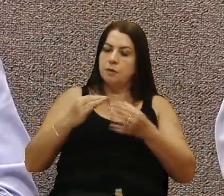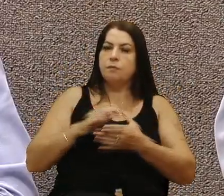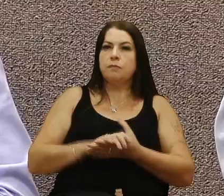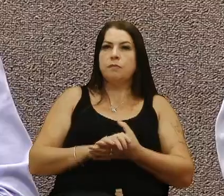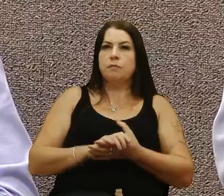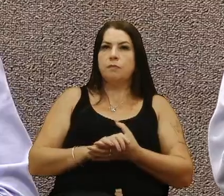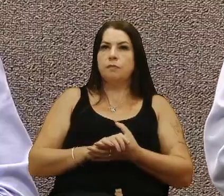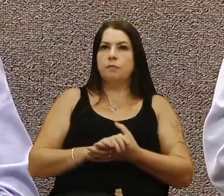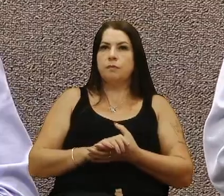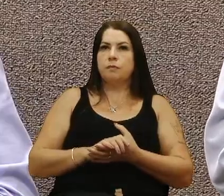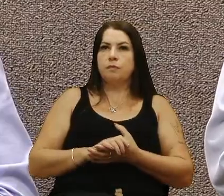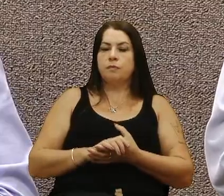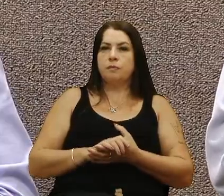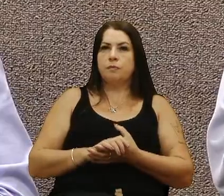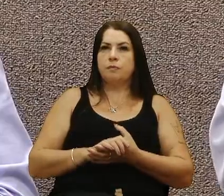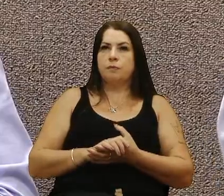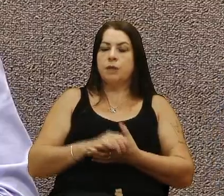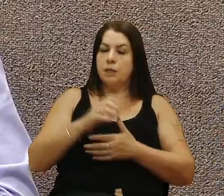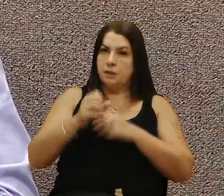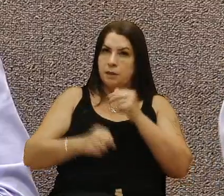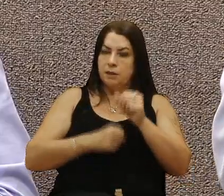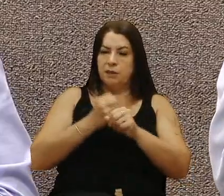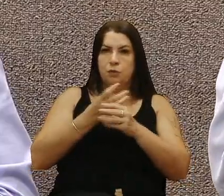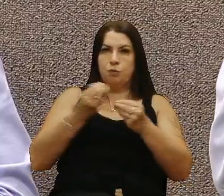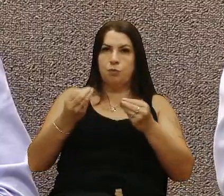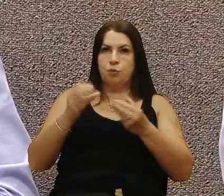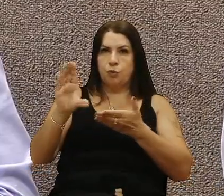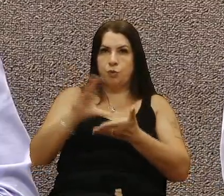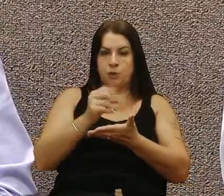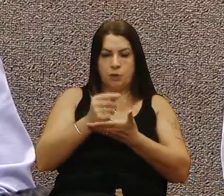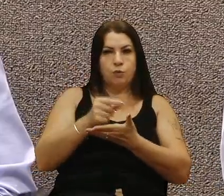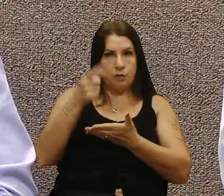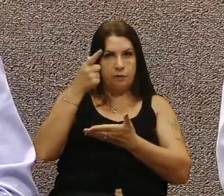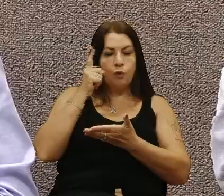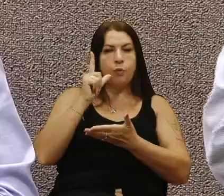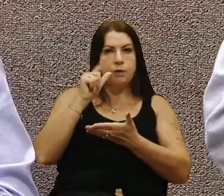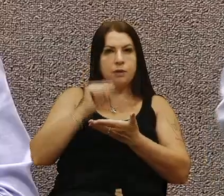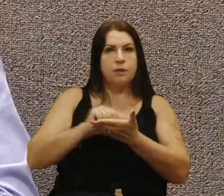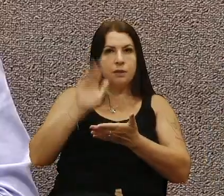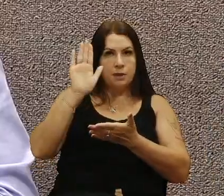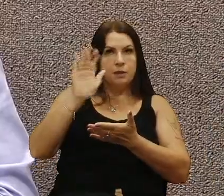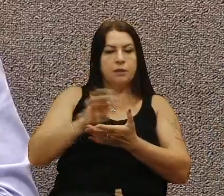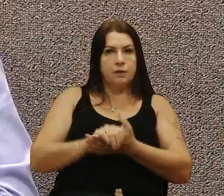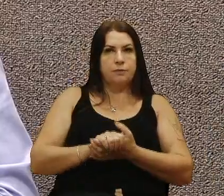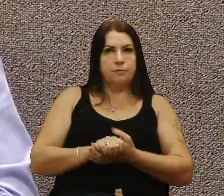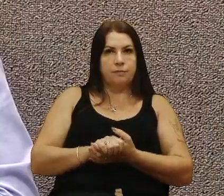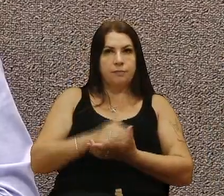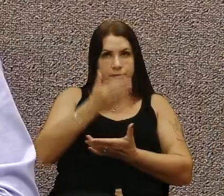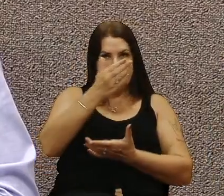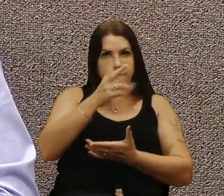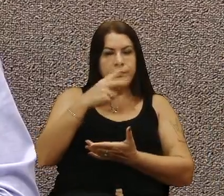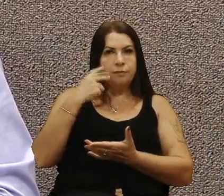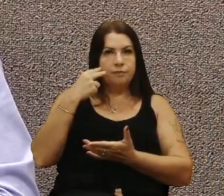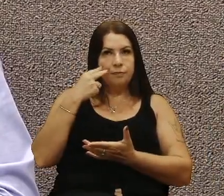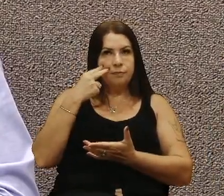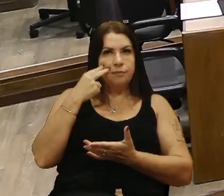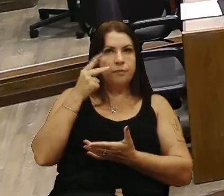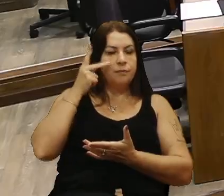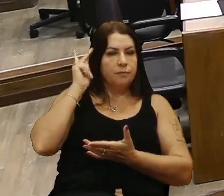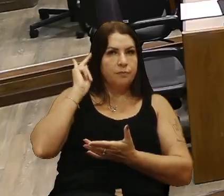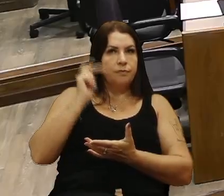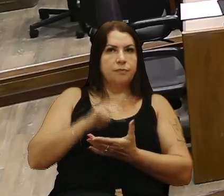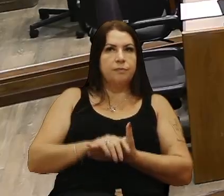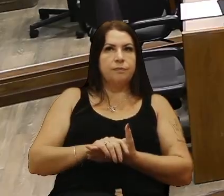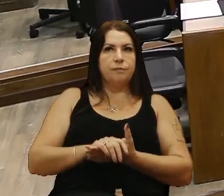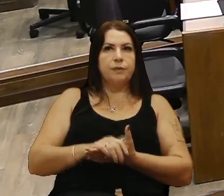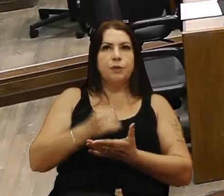que ainda esse ano muitos recursos ele vai... Uma parte, vereador. Pois não, nobre colega Iago? Não era para